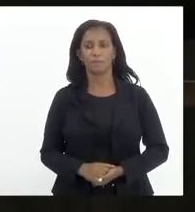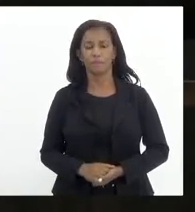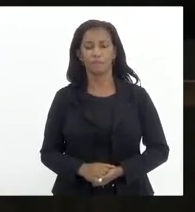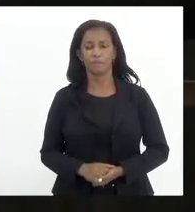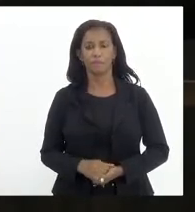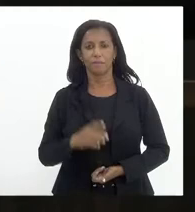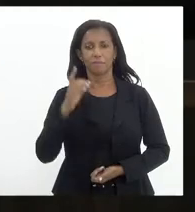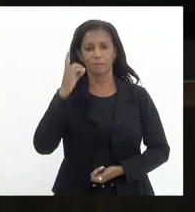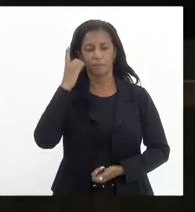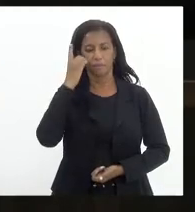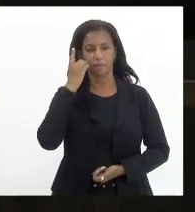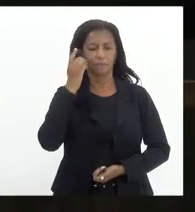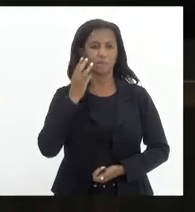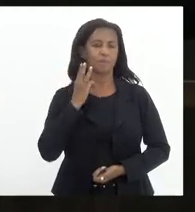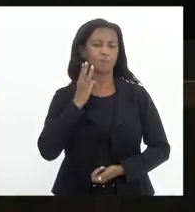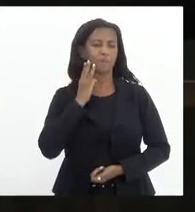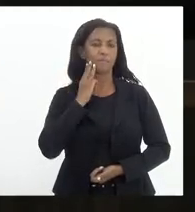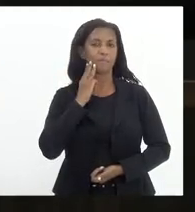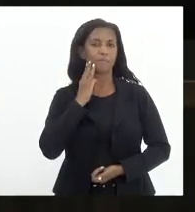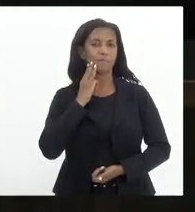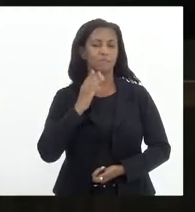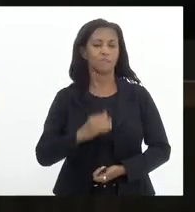Deputado Valdeque Carneiro.